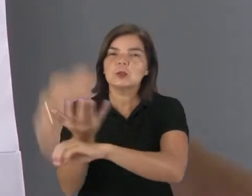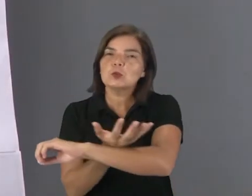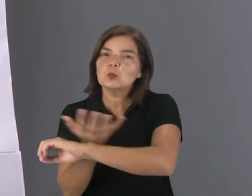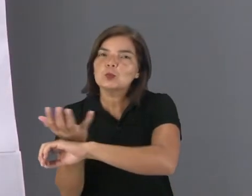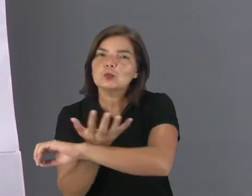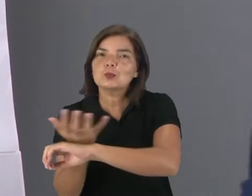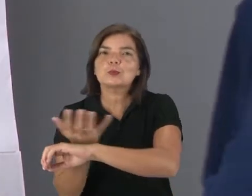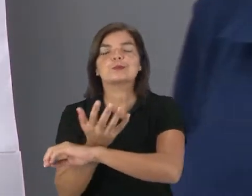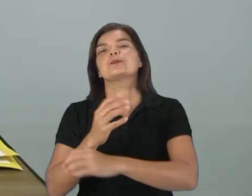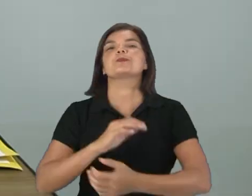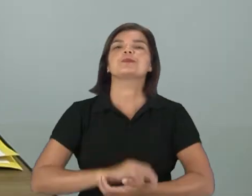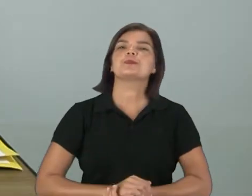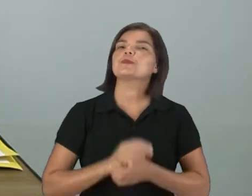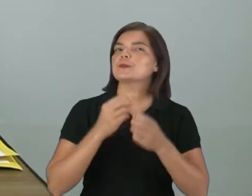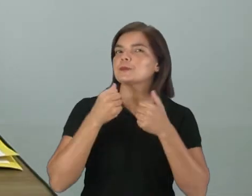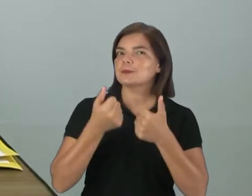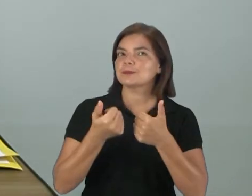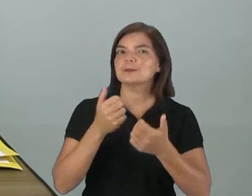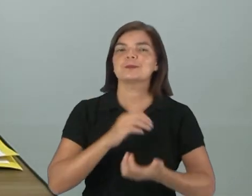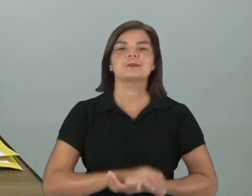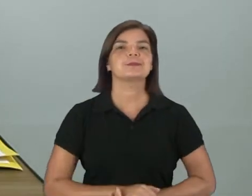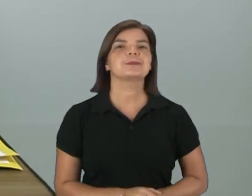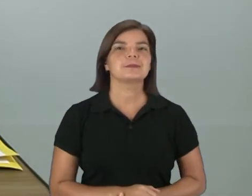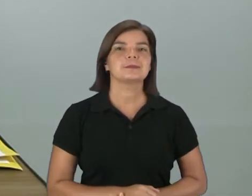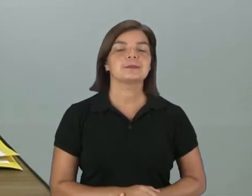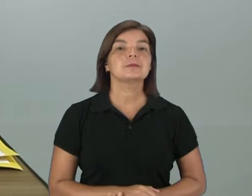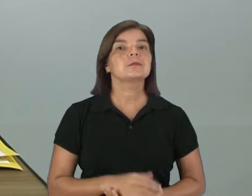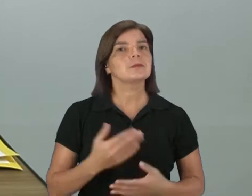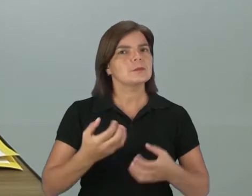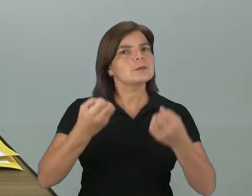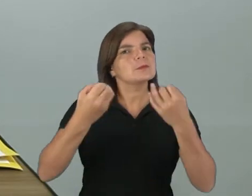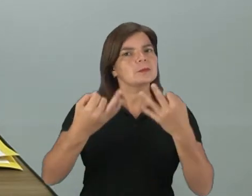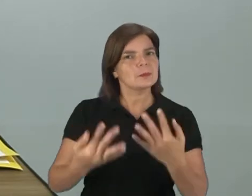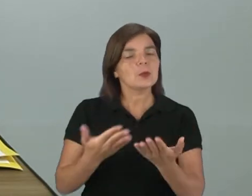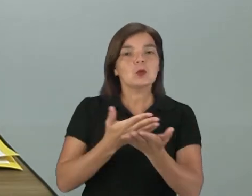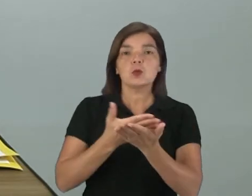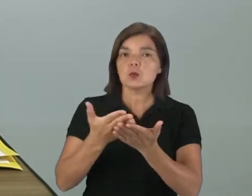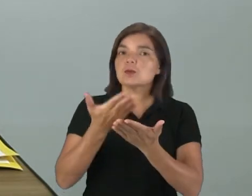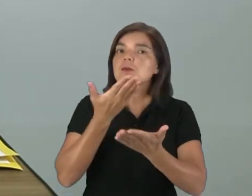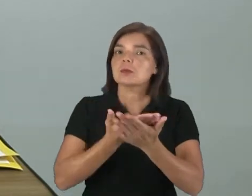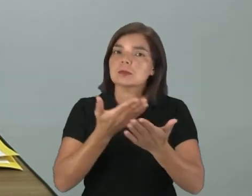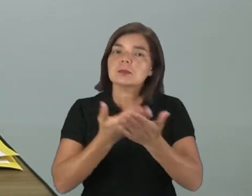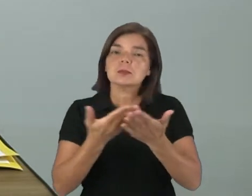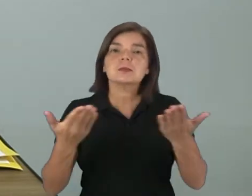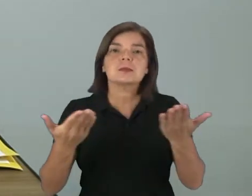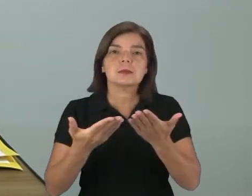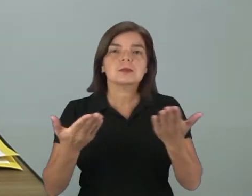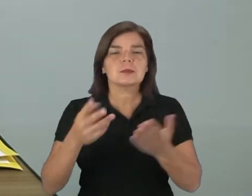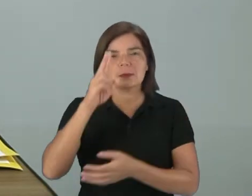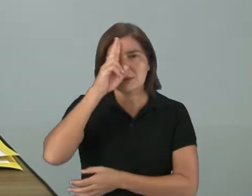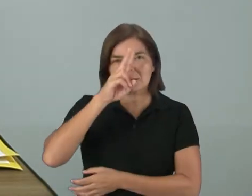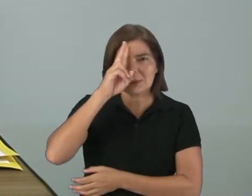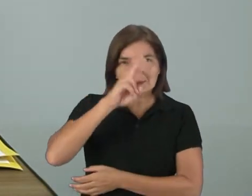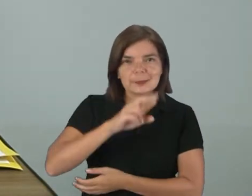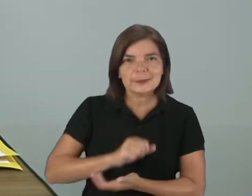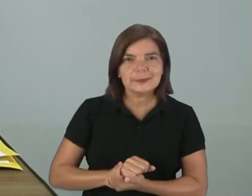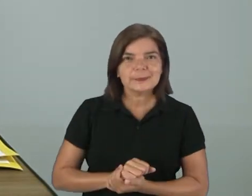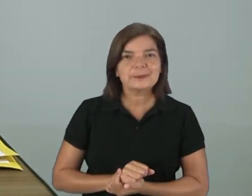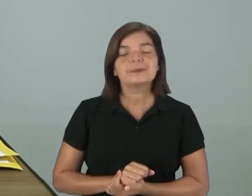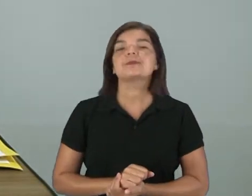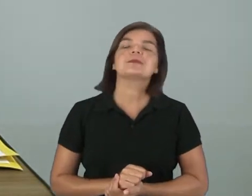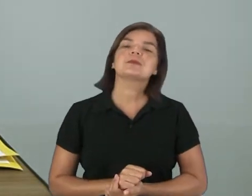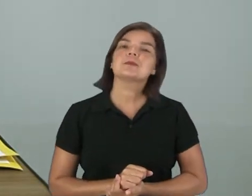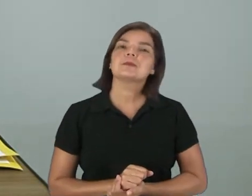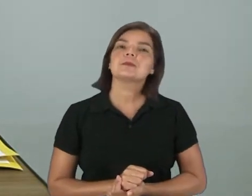vegetais. Muito bem. Isso nós até falamos já no início da nossa aula de hoje. Lembram? Que